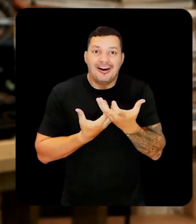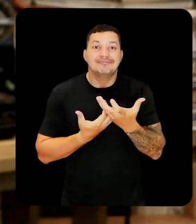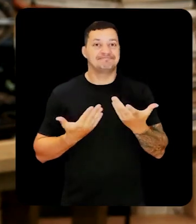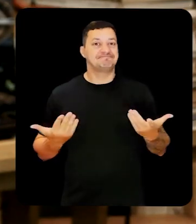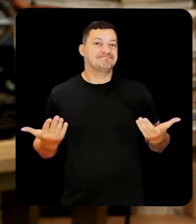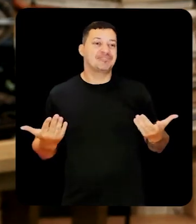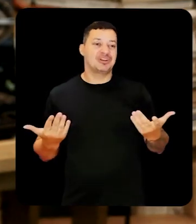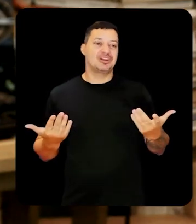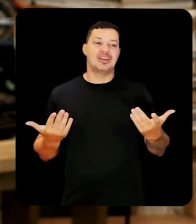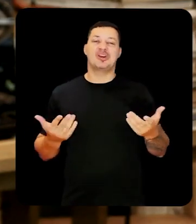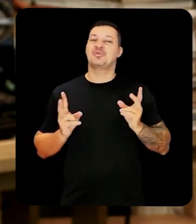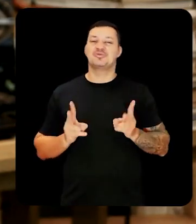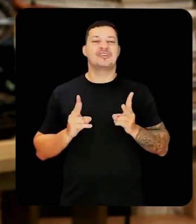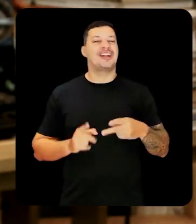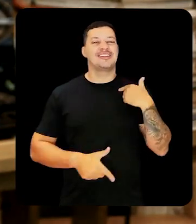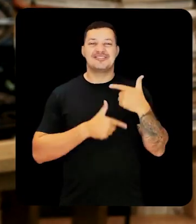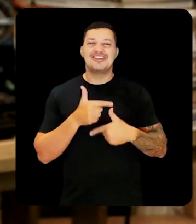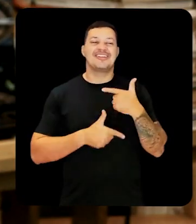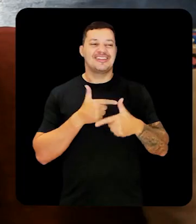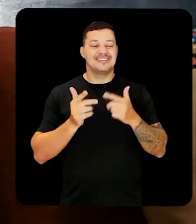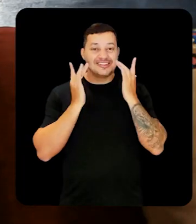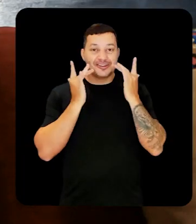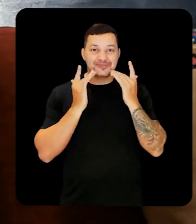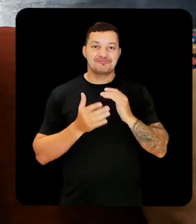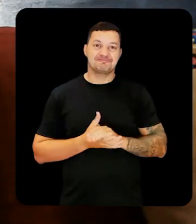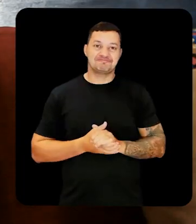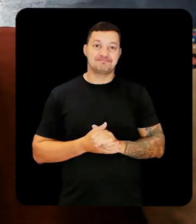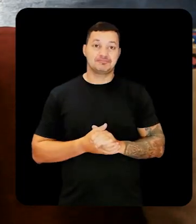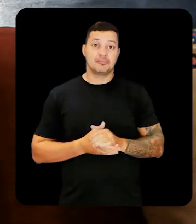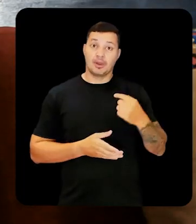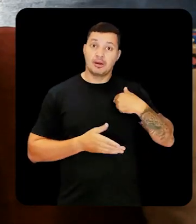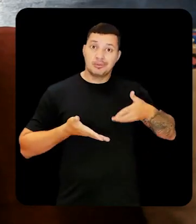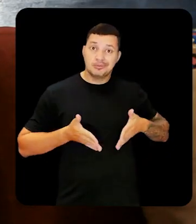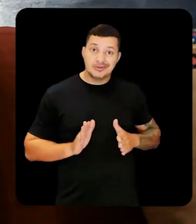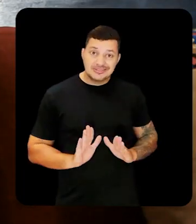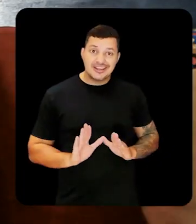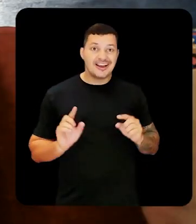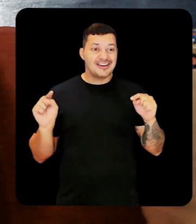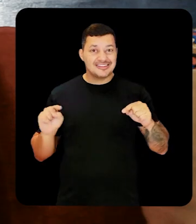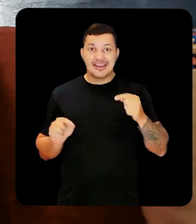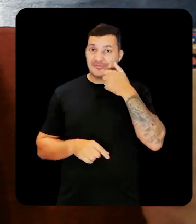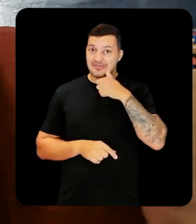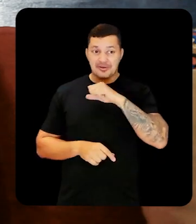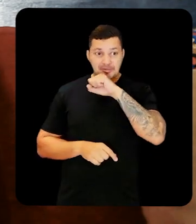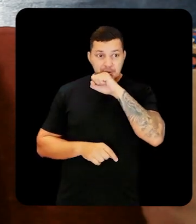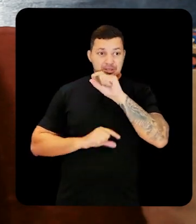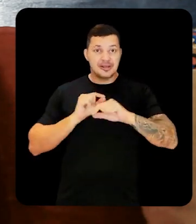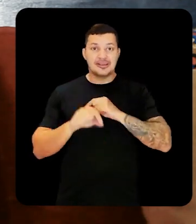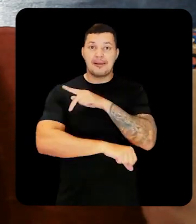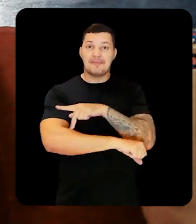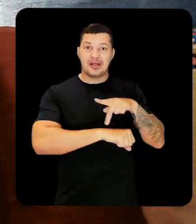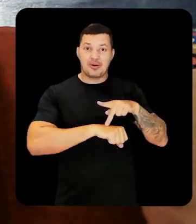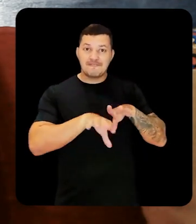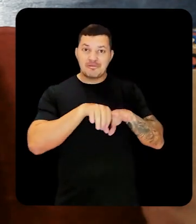mais saí. E nunca mais deixei de fazer. Eu nasci aqui e minha mãe,